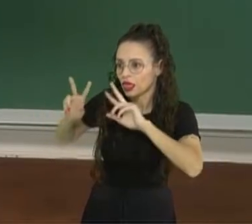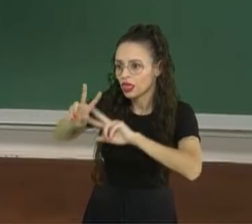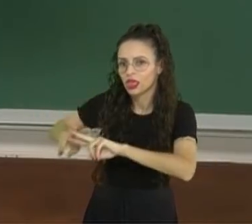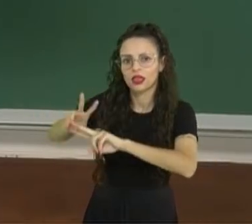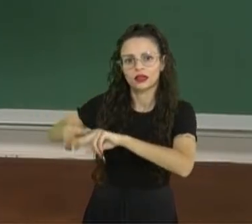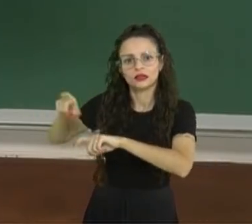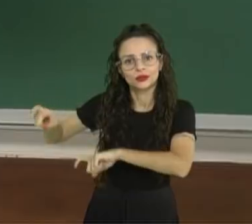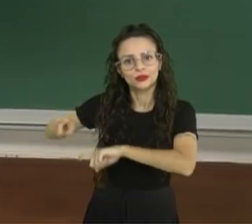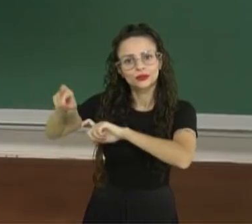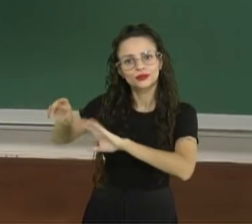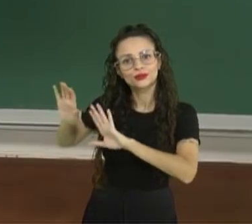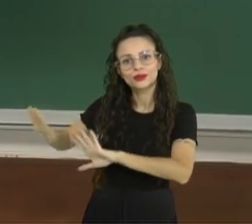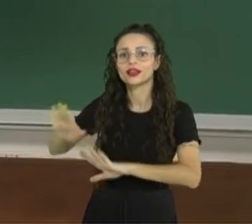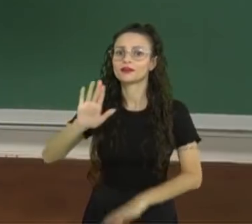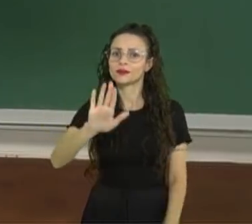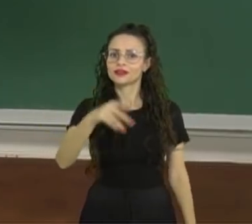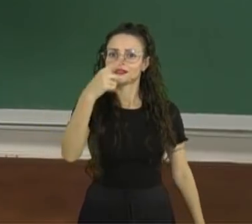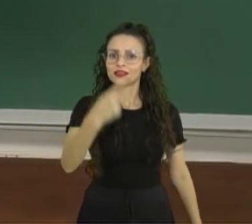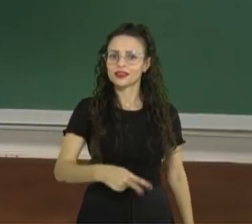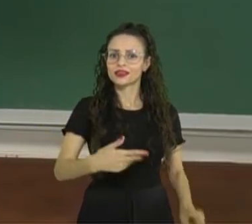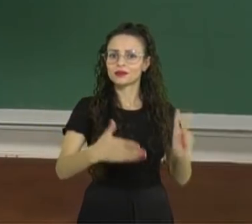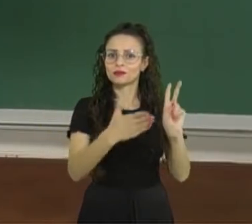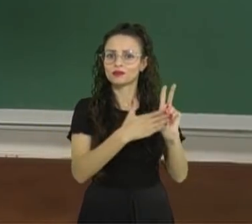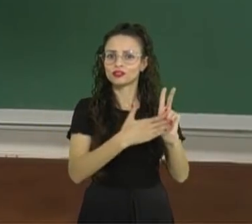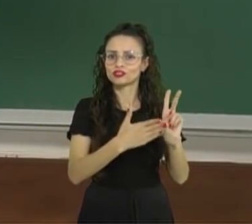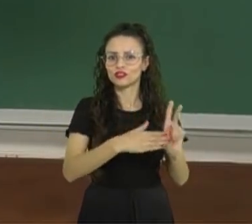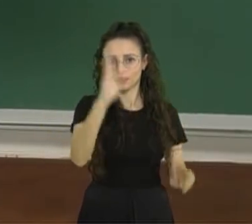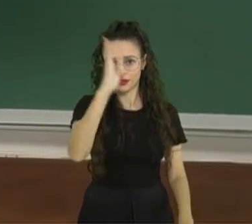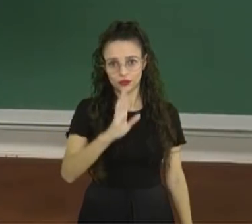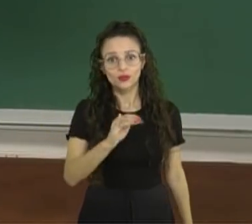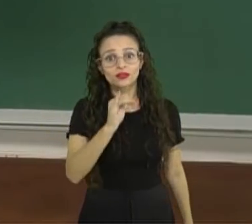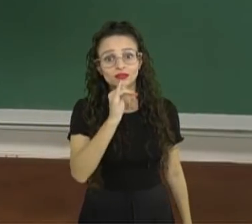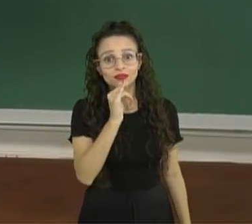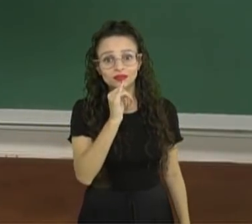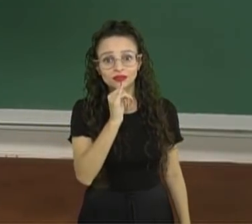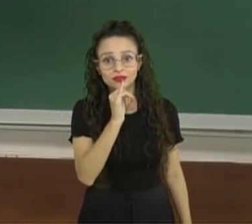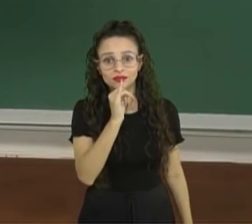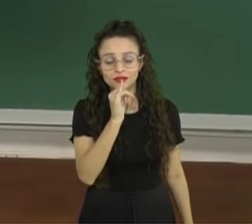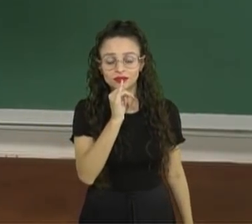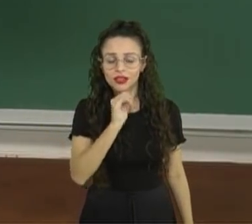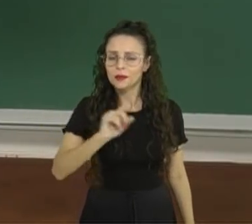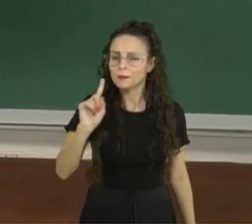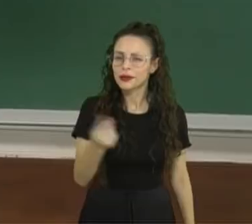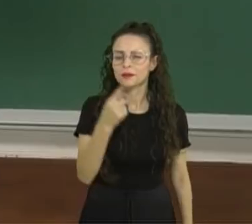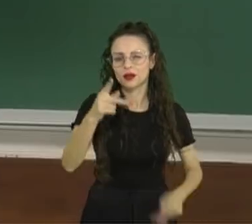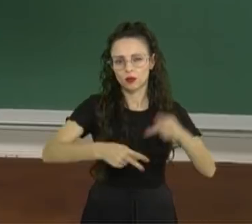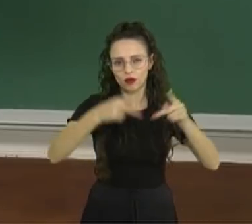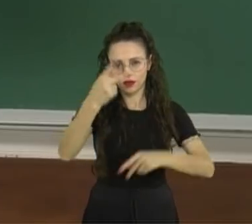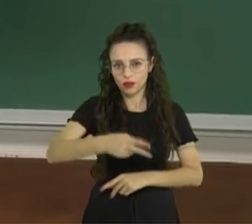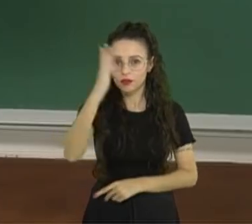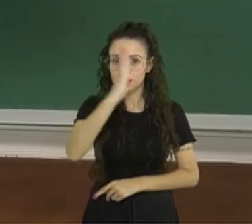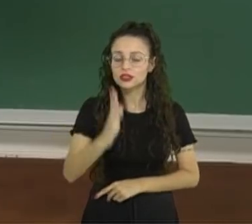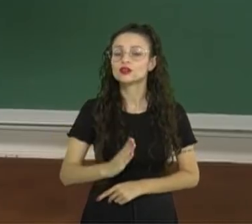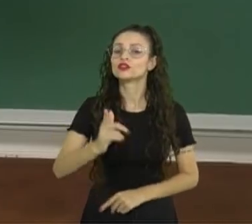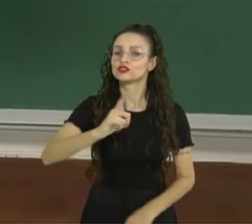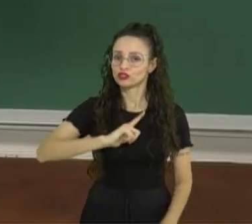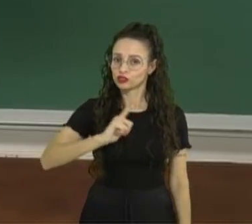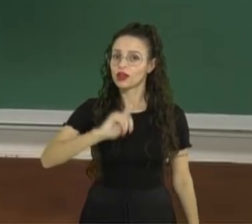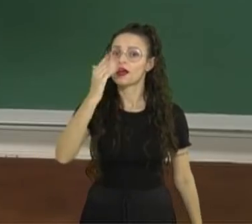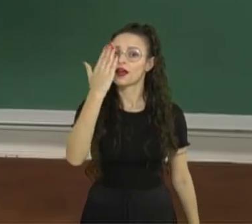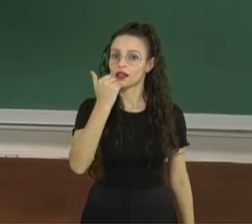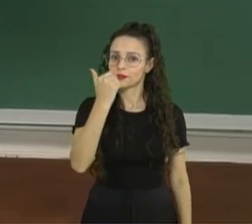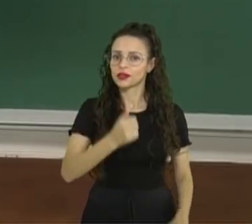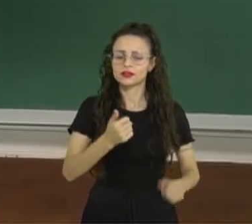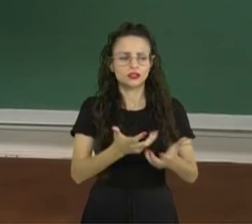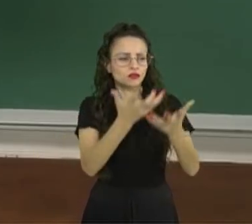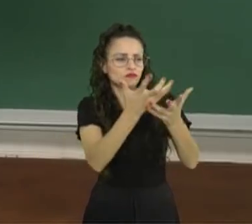terra com a agricultura, se no caso os povos indígenas do Brasil, um exemplo, os povos originários do Brasil, tinham uma alimentação em